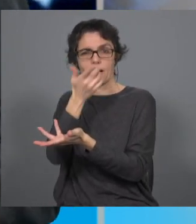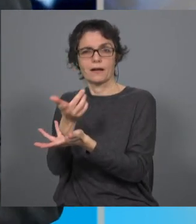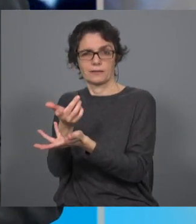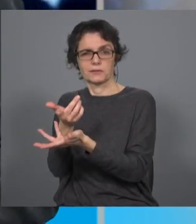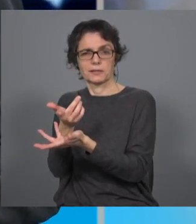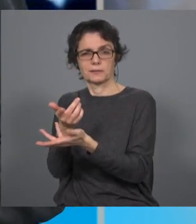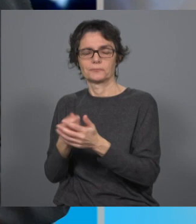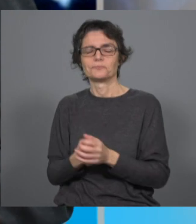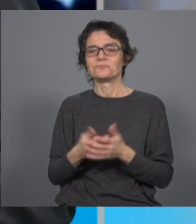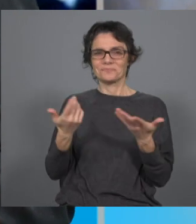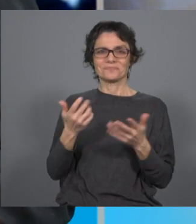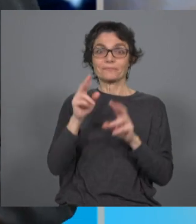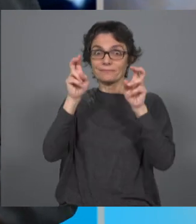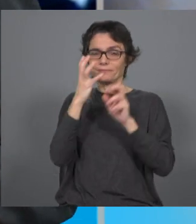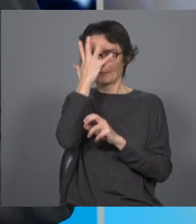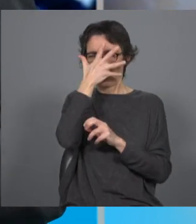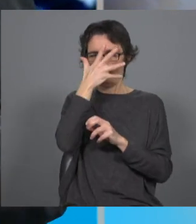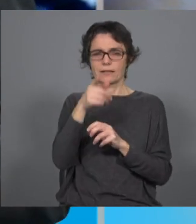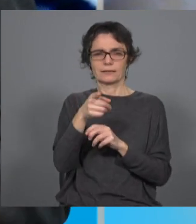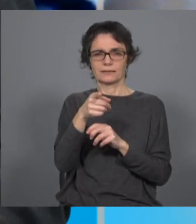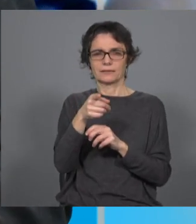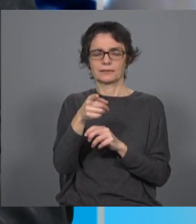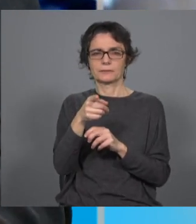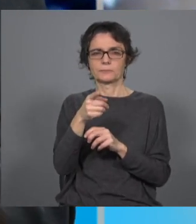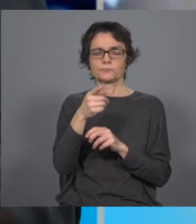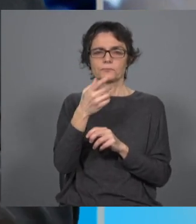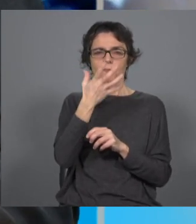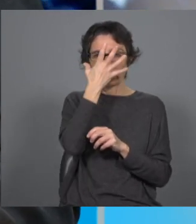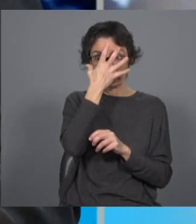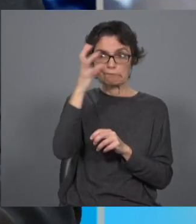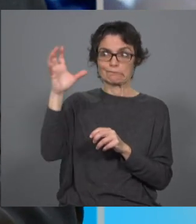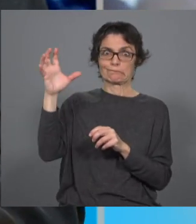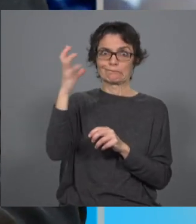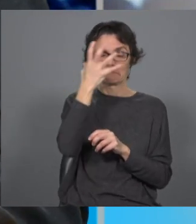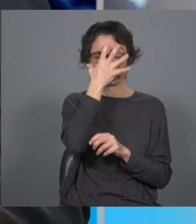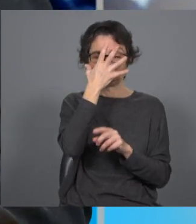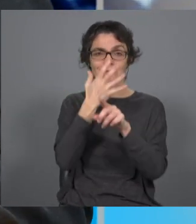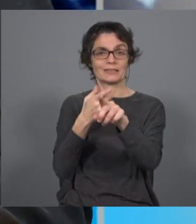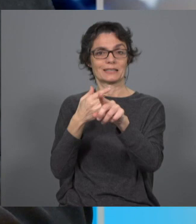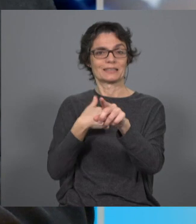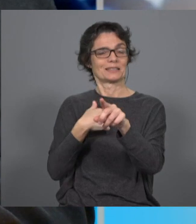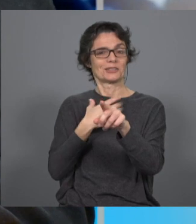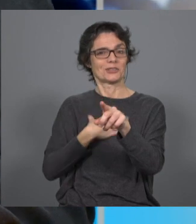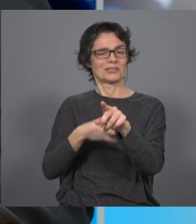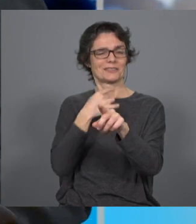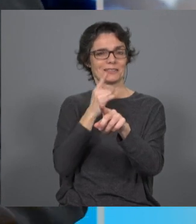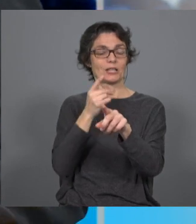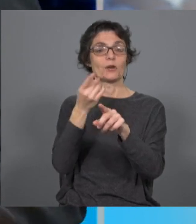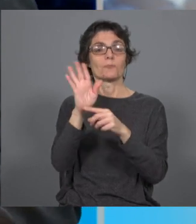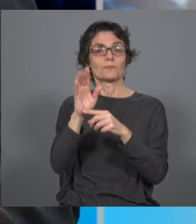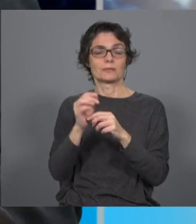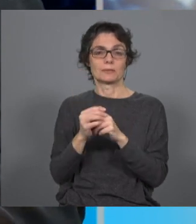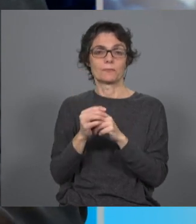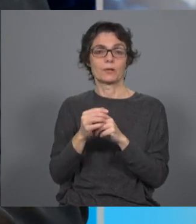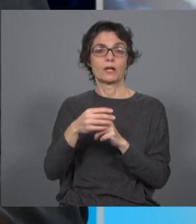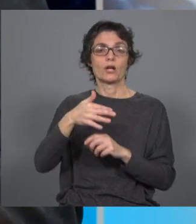sobre essa máscara, eu utilizava, apesar de ser um programa católico, fazia referência ao pai da psicanálise, ao